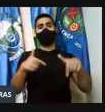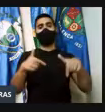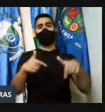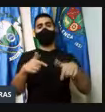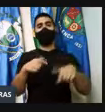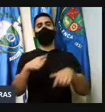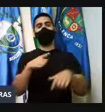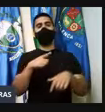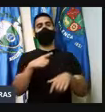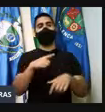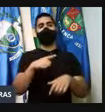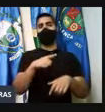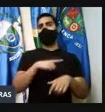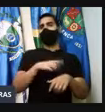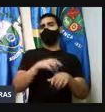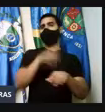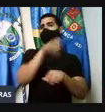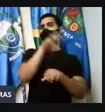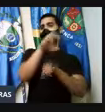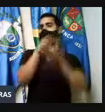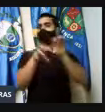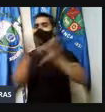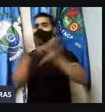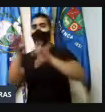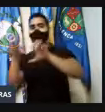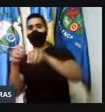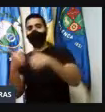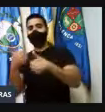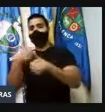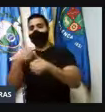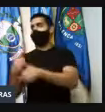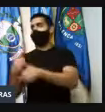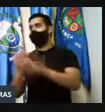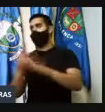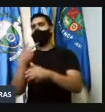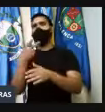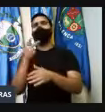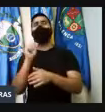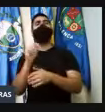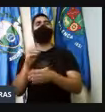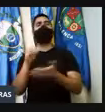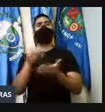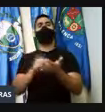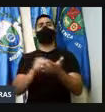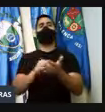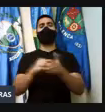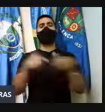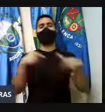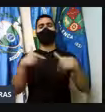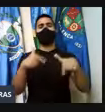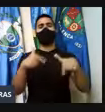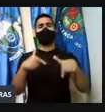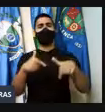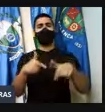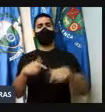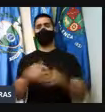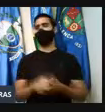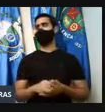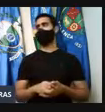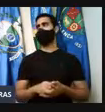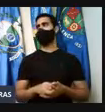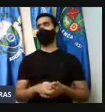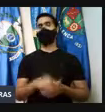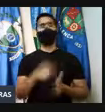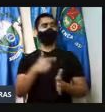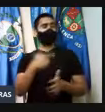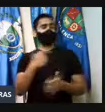Tem recolocações. Agora, desemprego, onde você fere uma comunidade, lá não